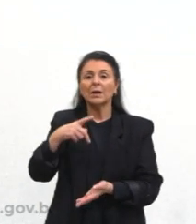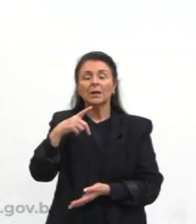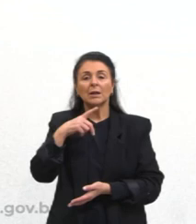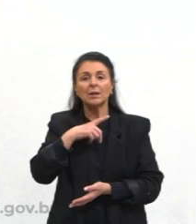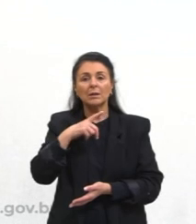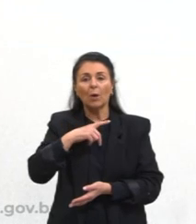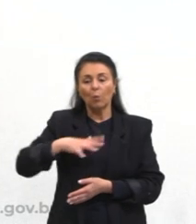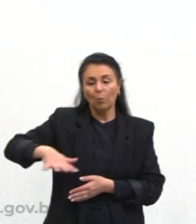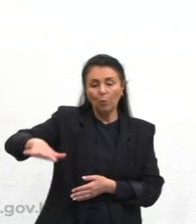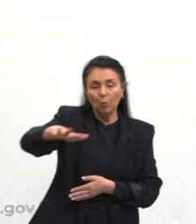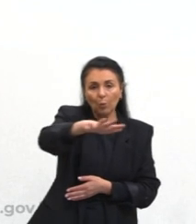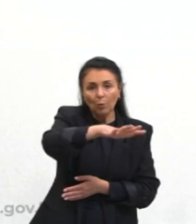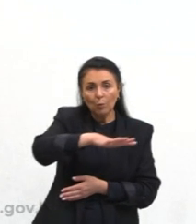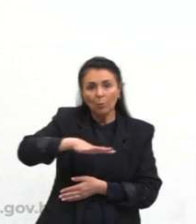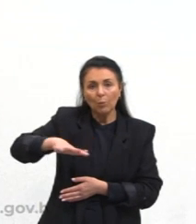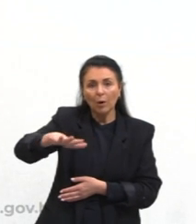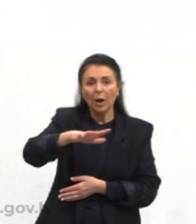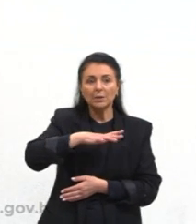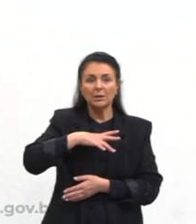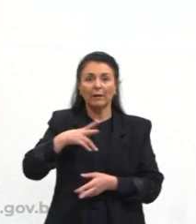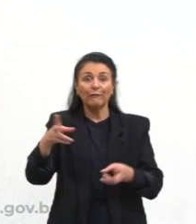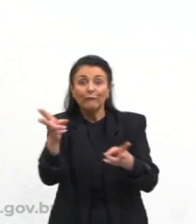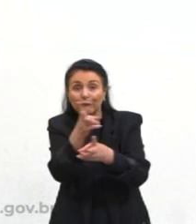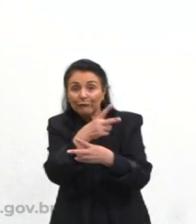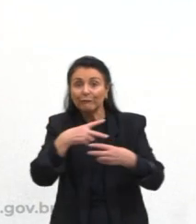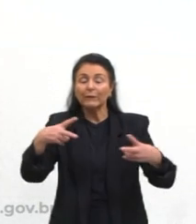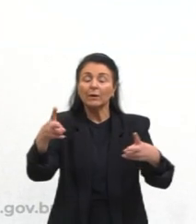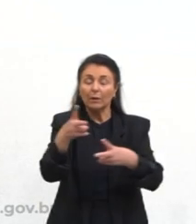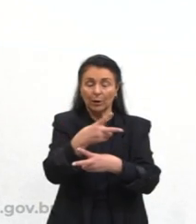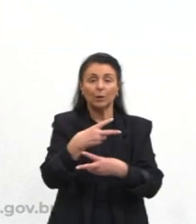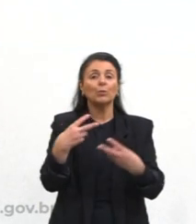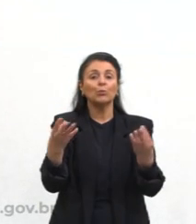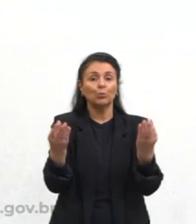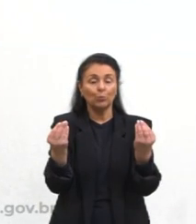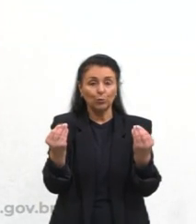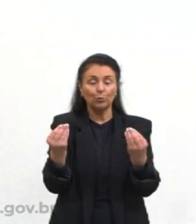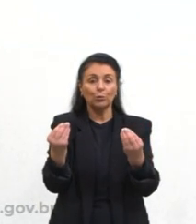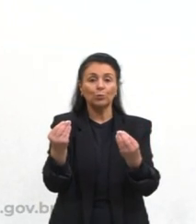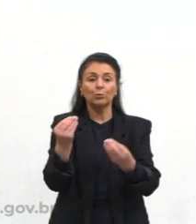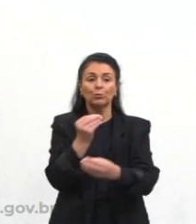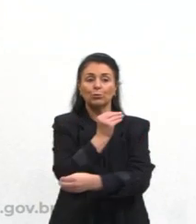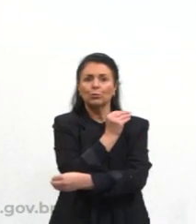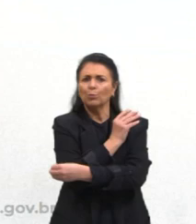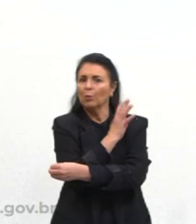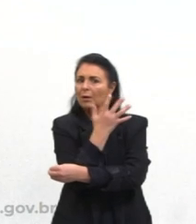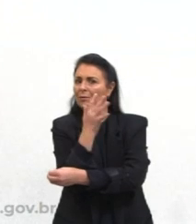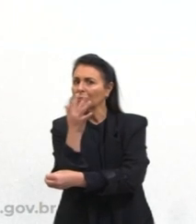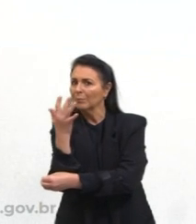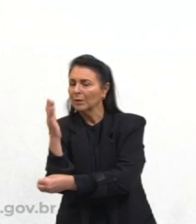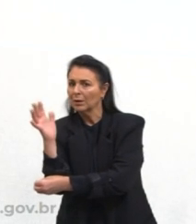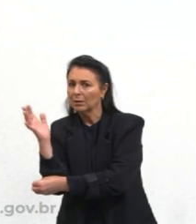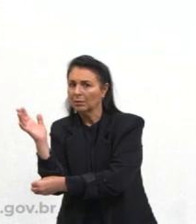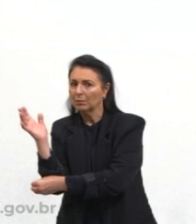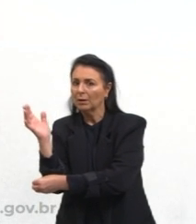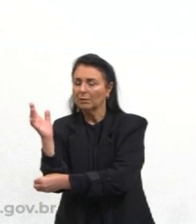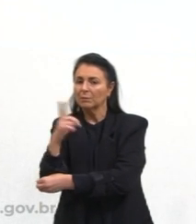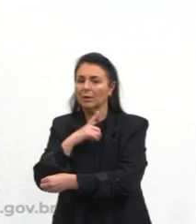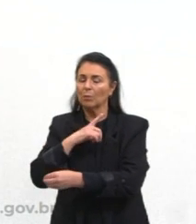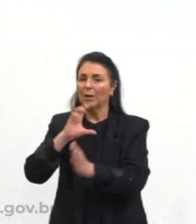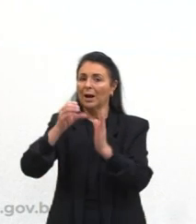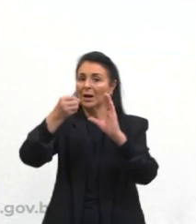são são locais aí que tem bastante evento né as plantas então como eu falei para vocês é composta se dessa